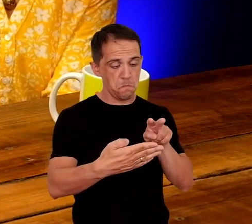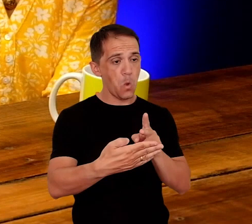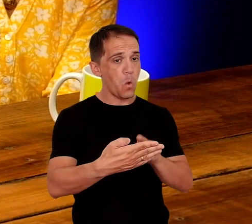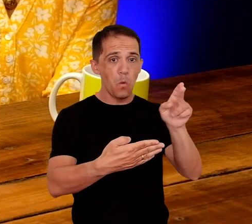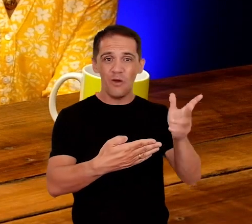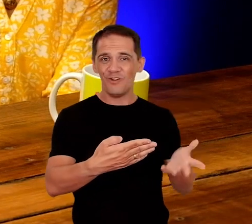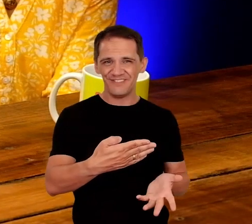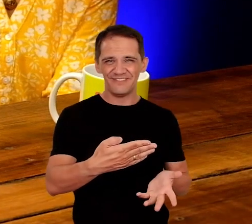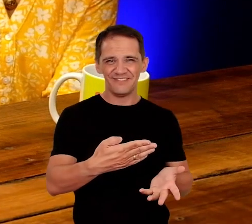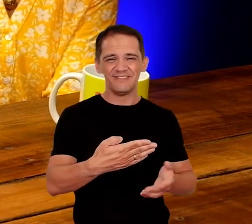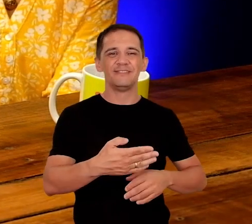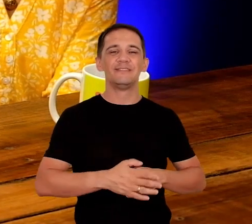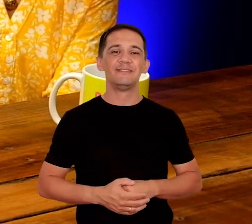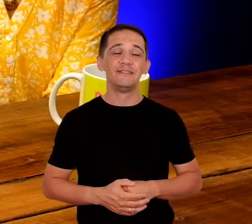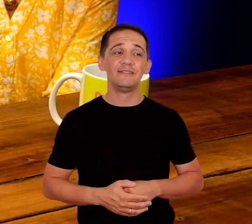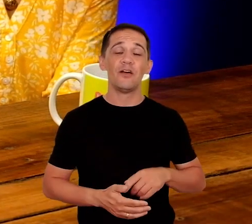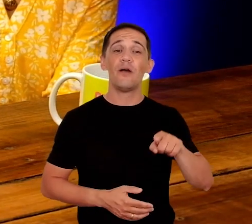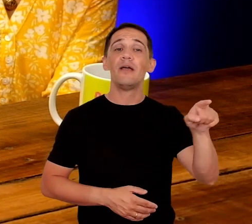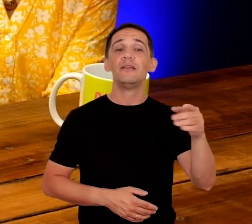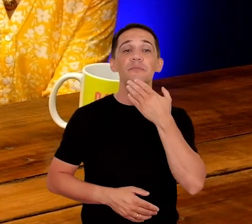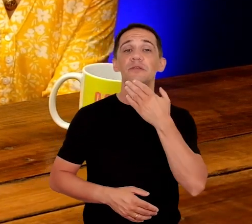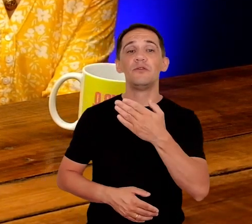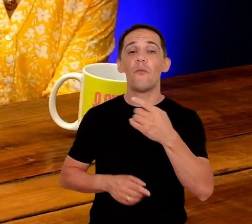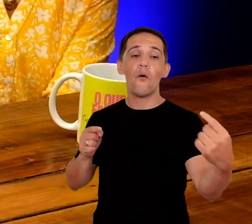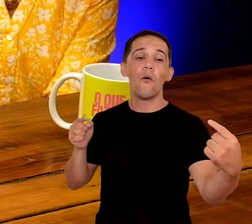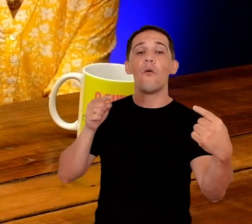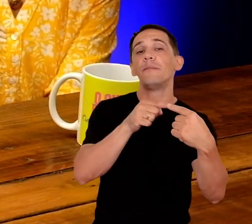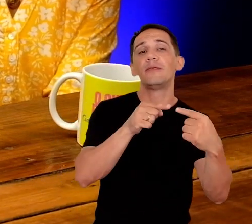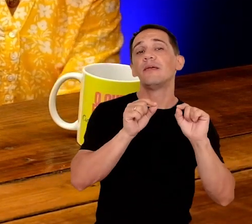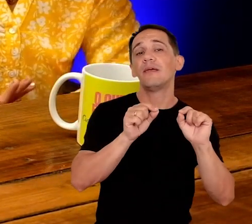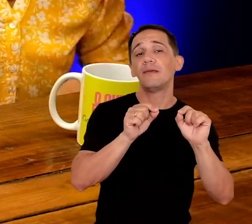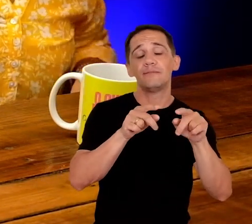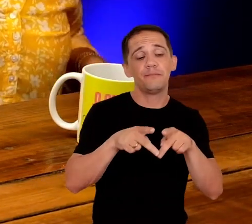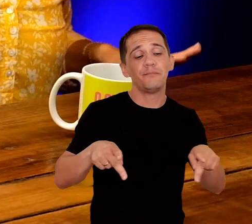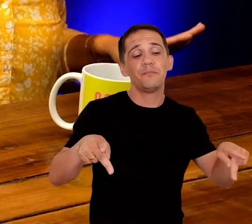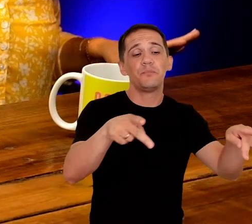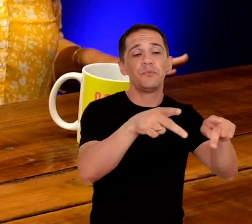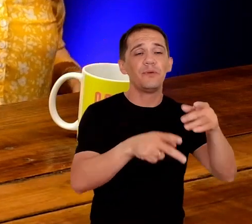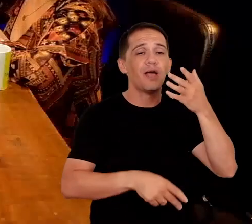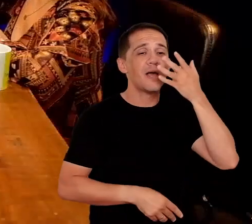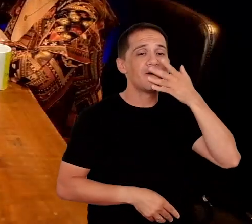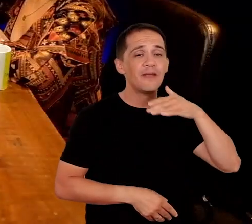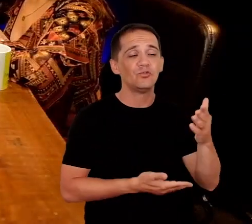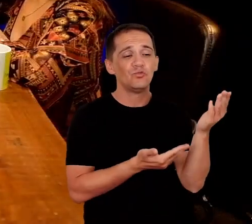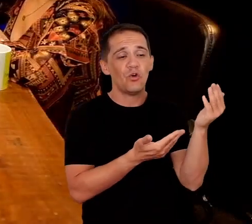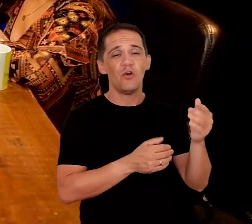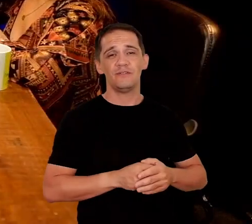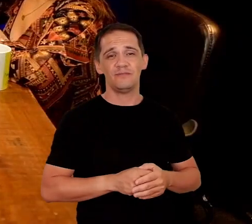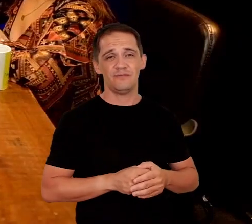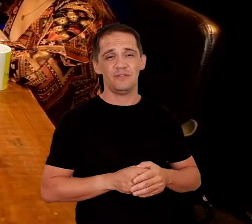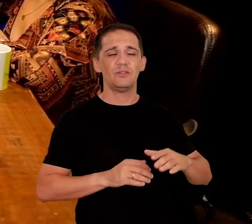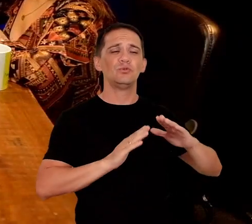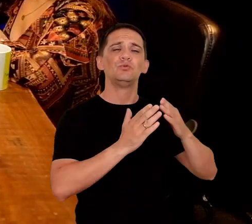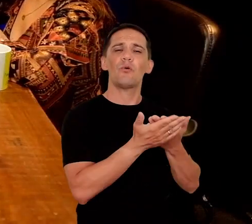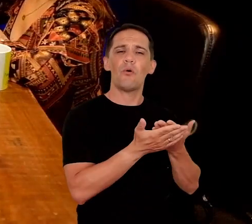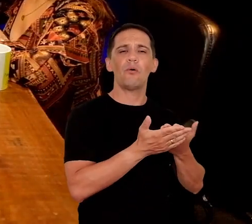informações. Então esse público que eles pediram é público que são crianças escolar, que público escolar, escolar. Que as professoras trazem os